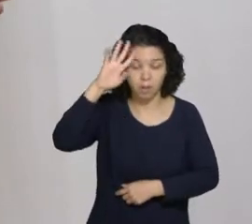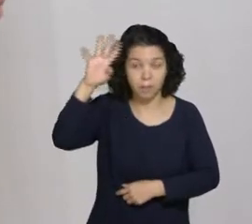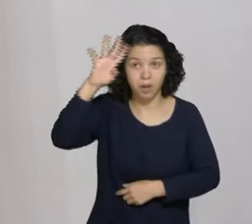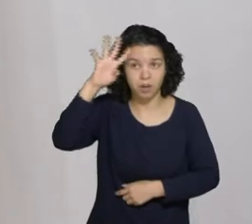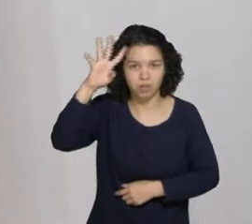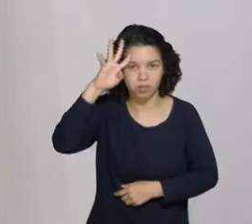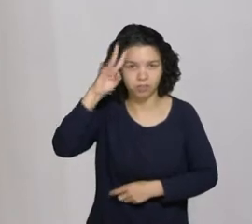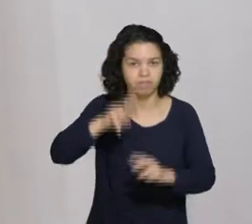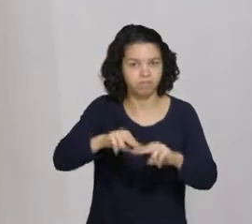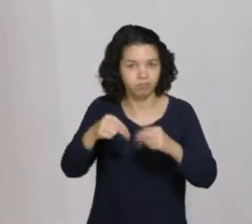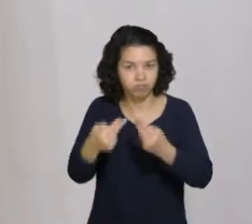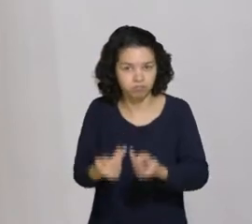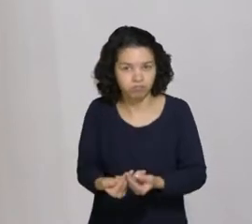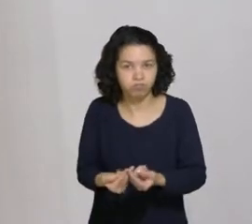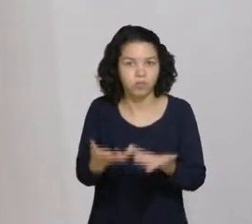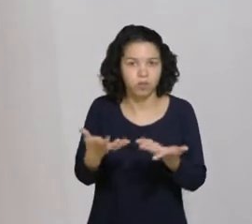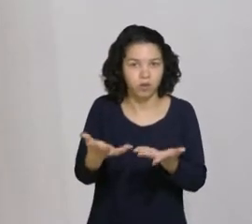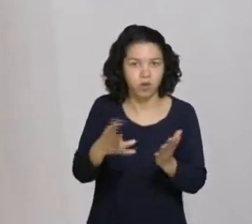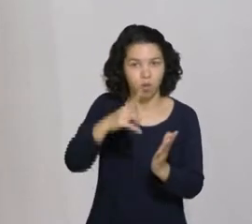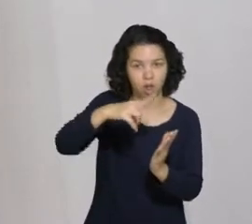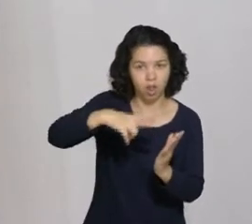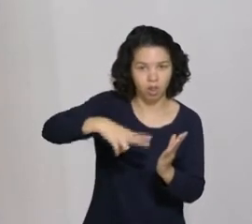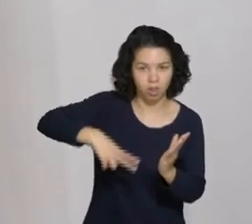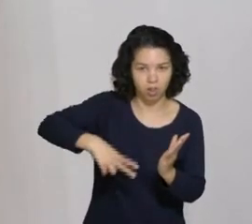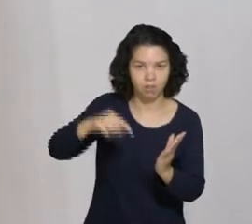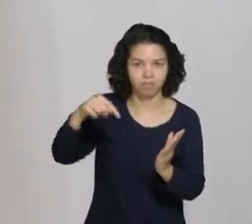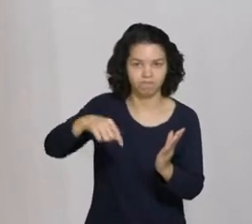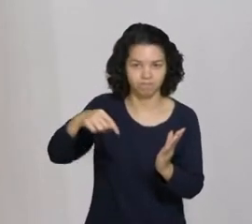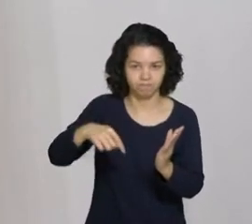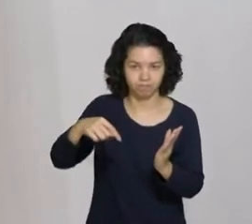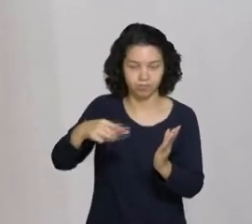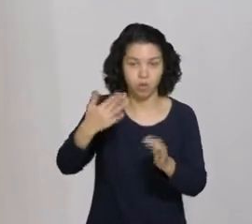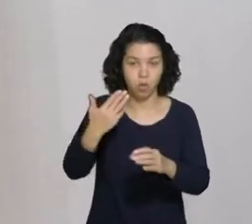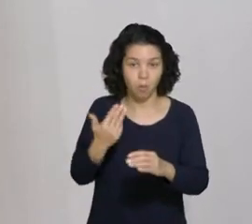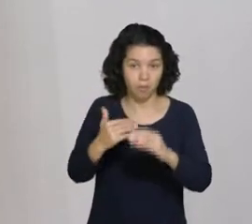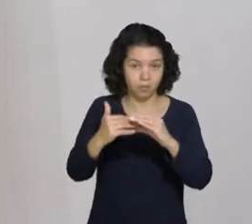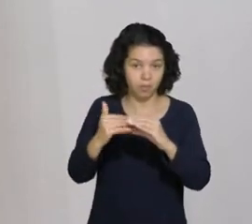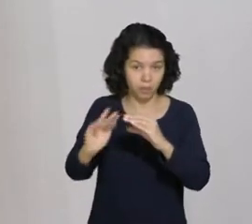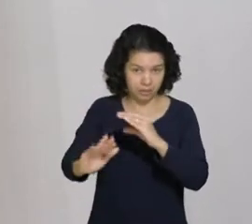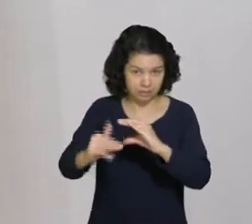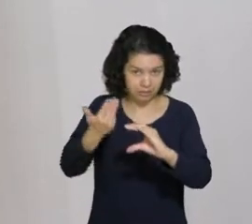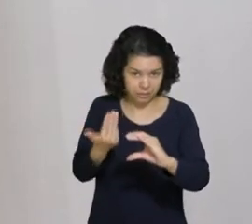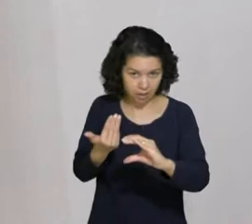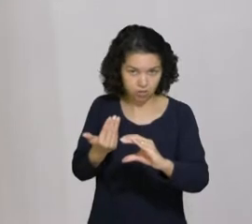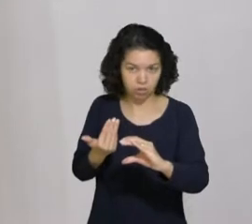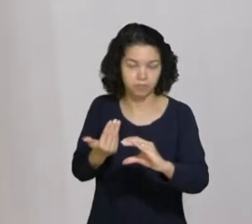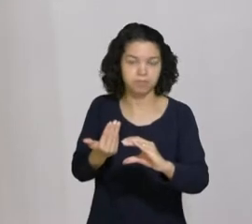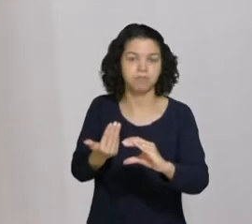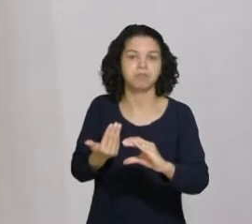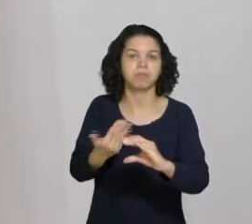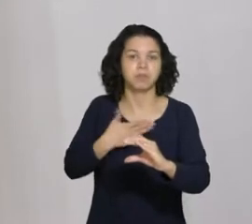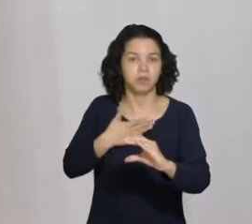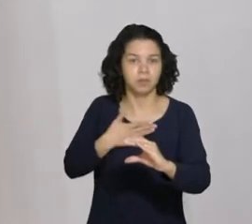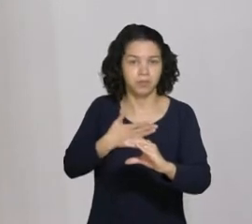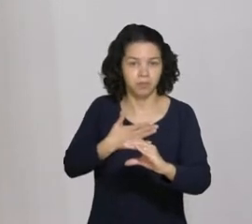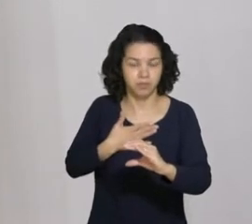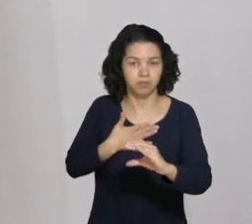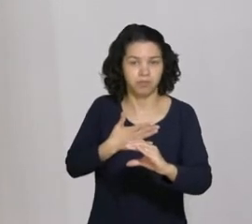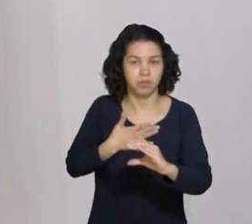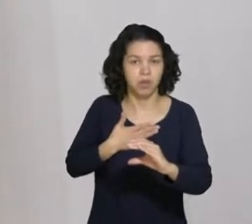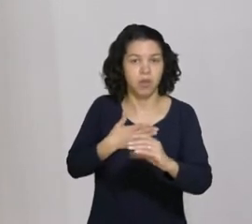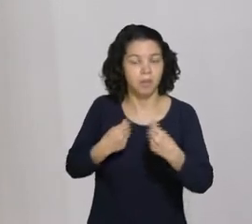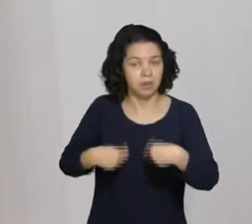Por isso quero ler aqui uma mensagem que recebi se o presidente e que deveria preocupar